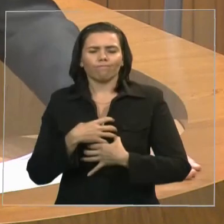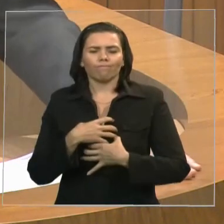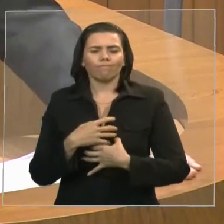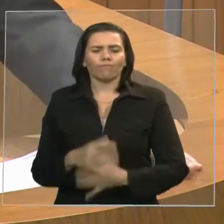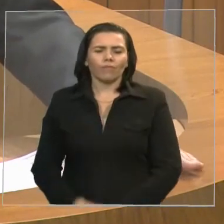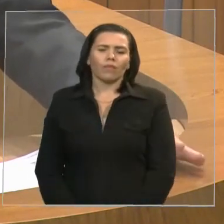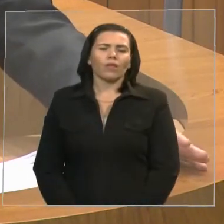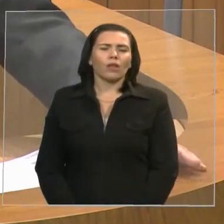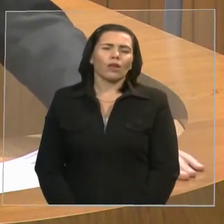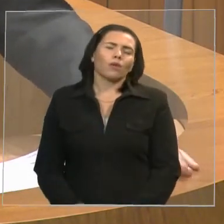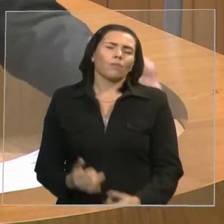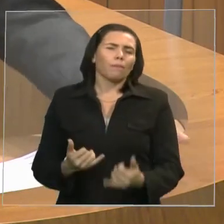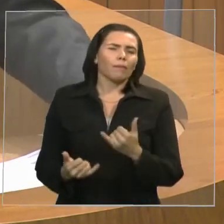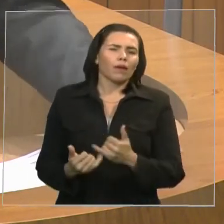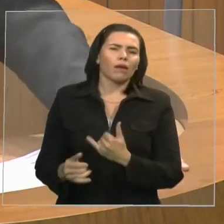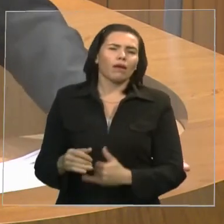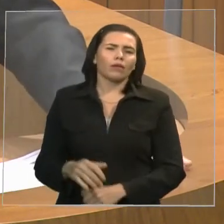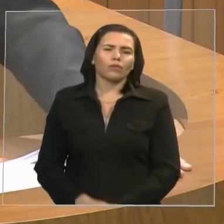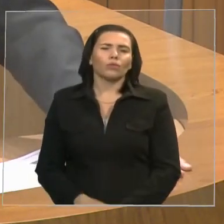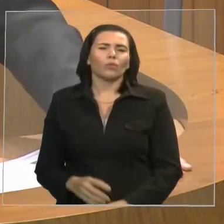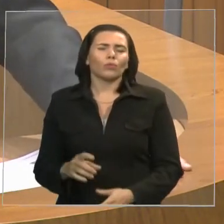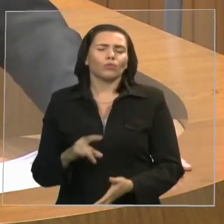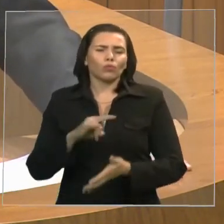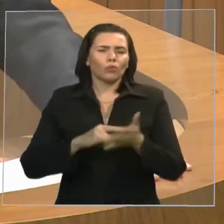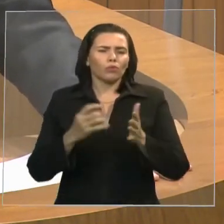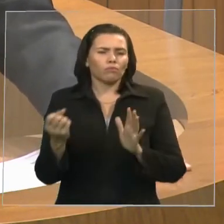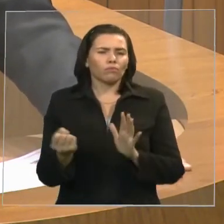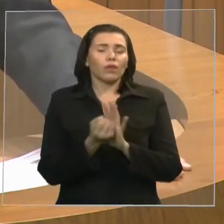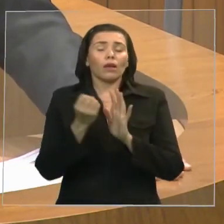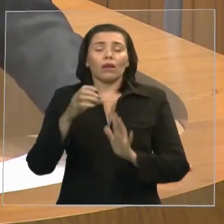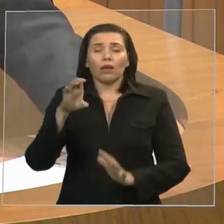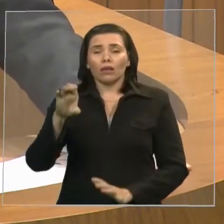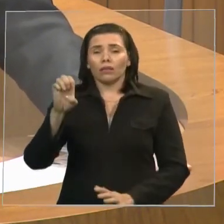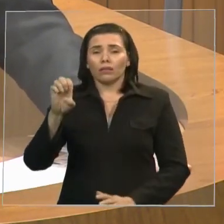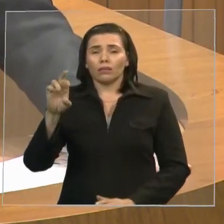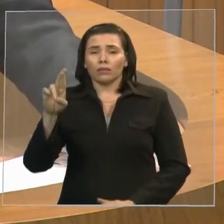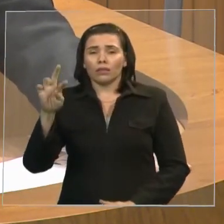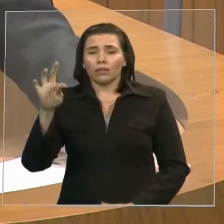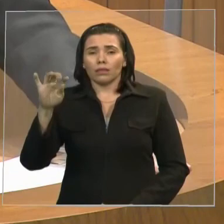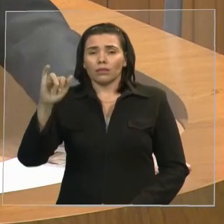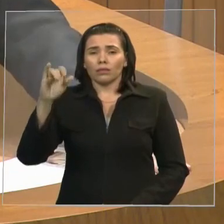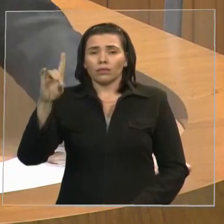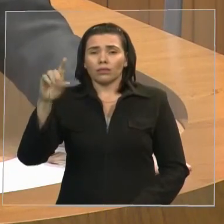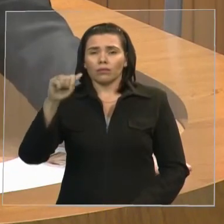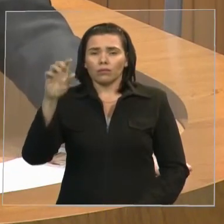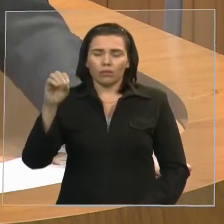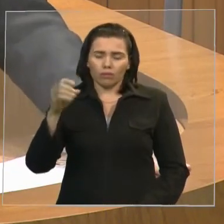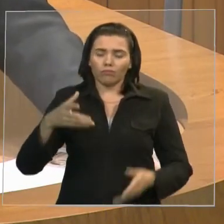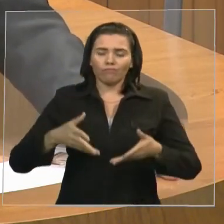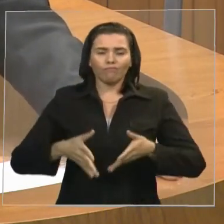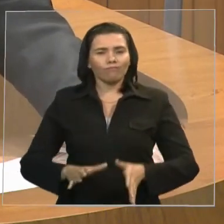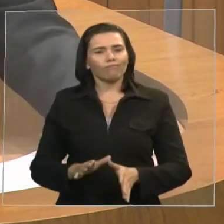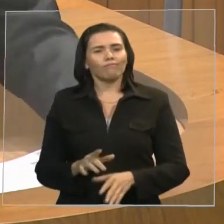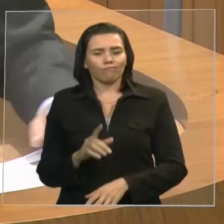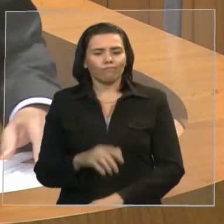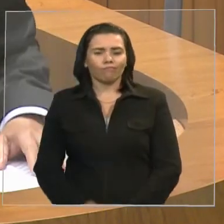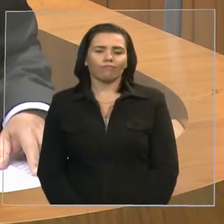nascimento de um município tão querido que nós abraçamos e que ele também nos abraçou. E eu só fico feliz e agradecer a Deus.